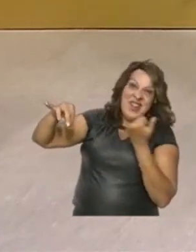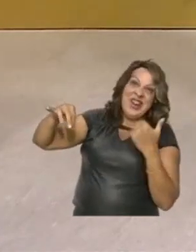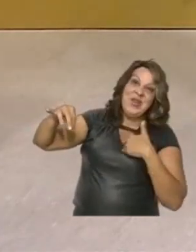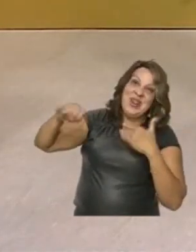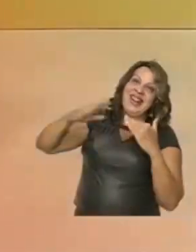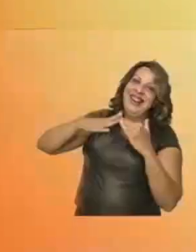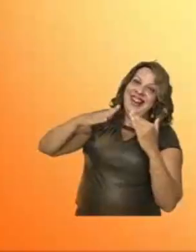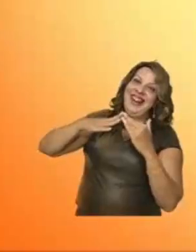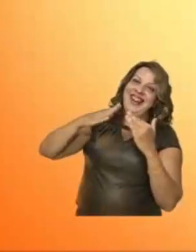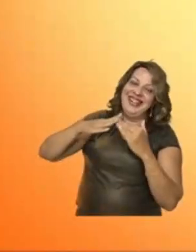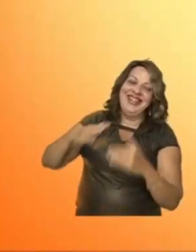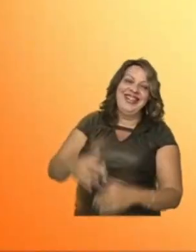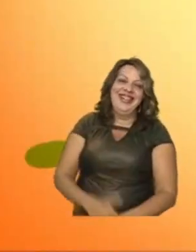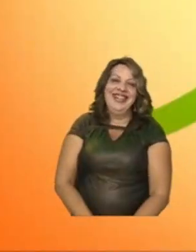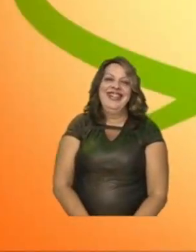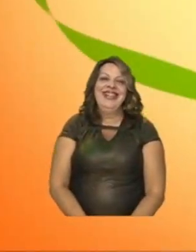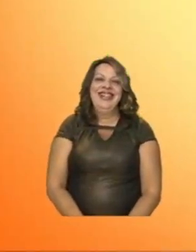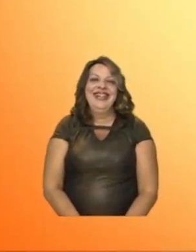roda.